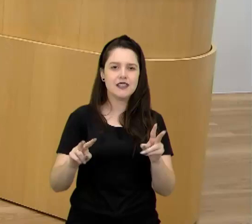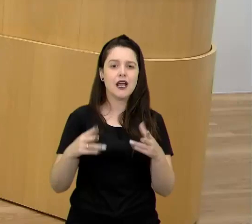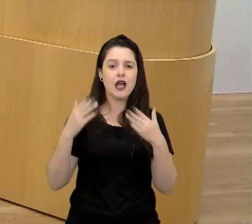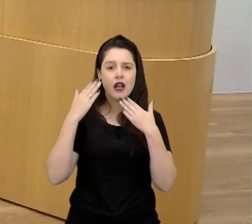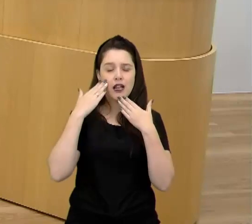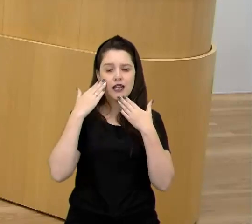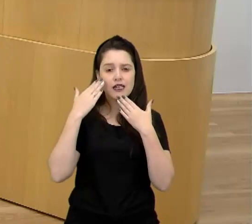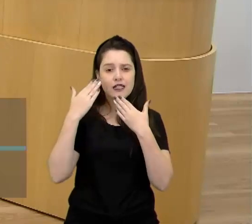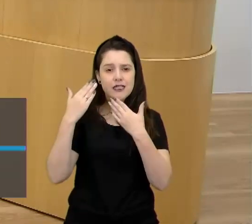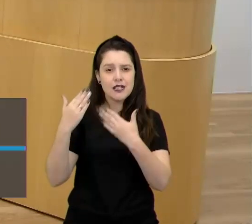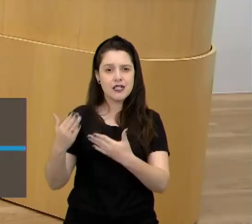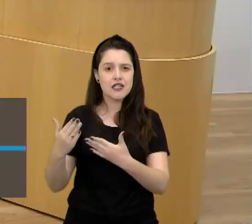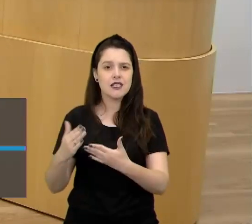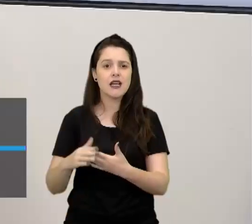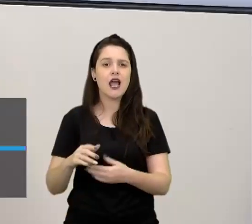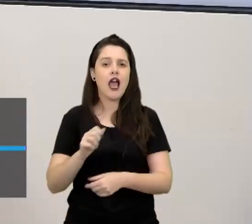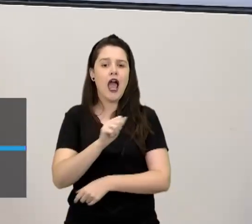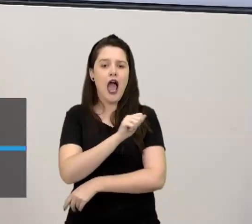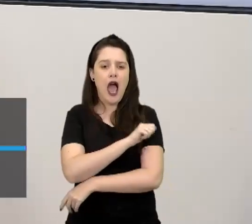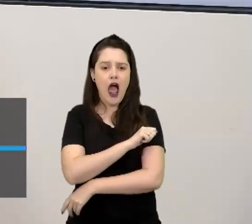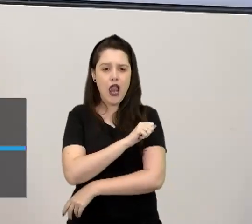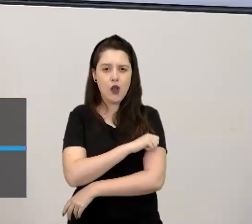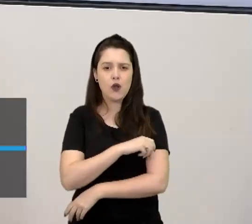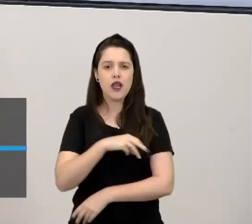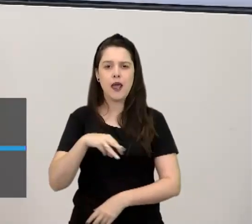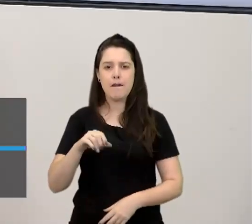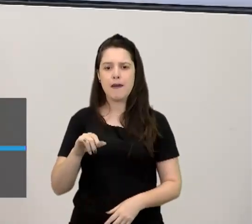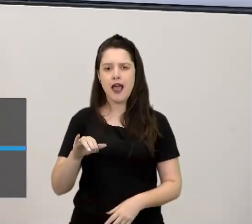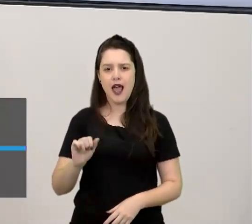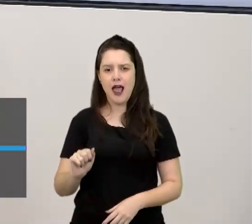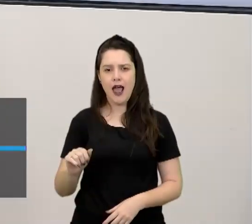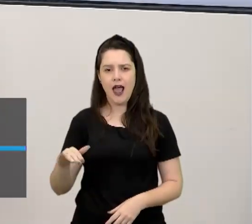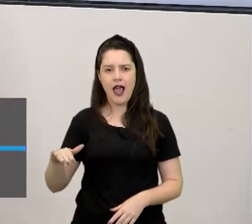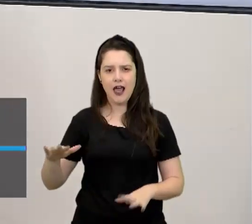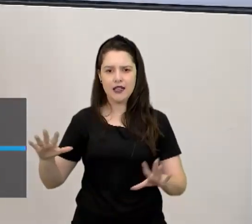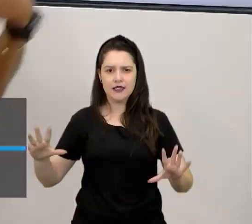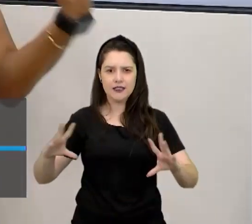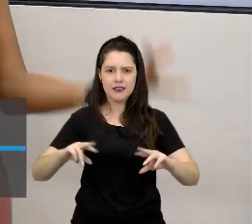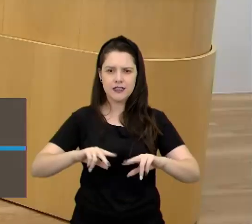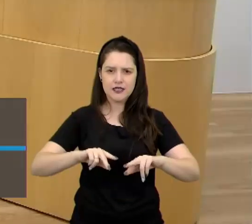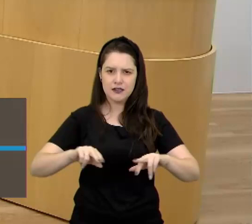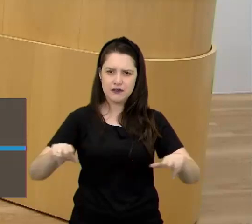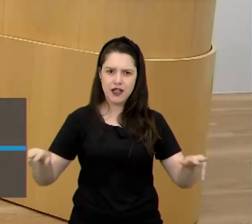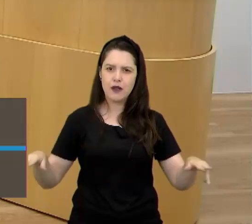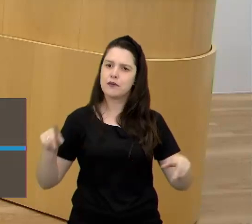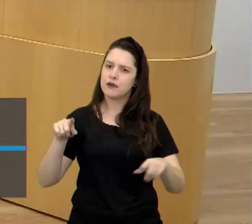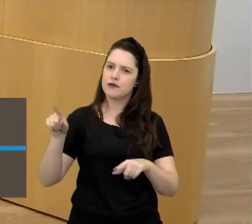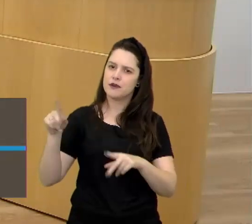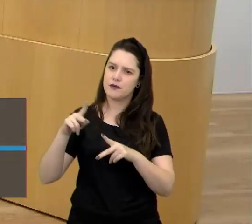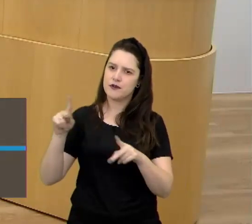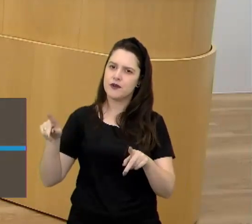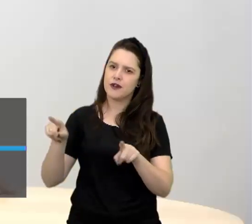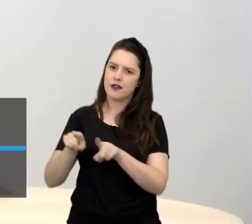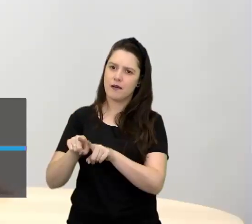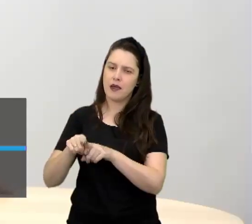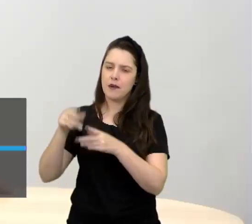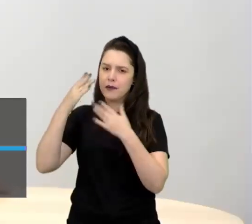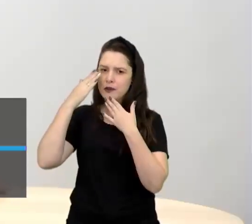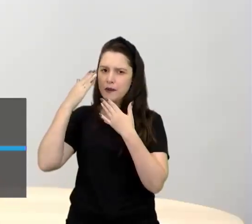vocês, agradecer a Nália, ao Moisés, ao Matheus, a Monique aqui no Instagram, professores e você também. Muito obrigada pela